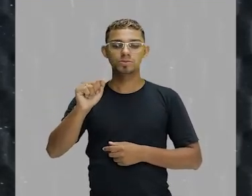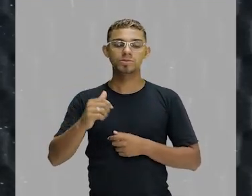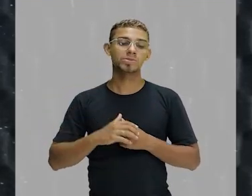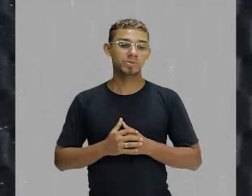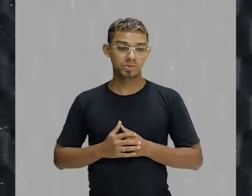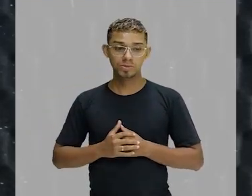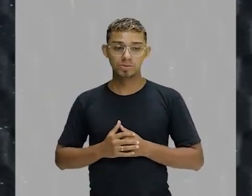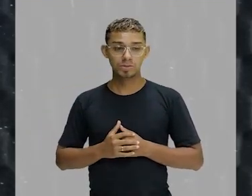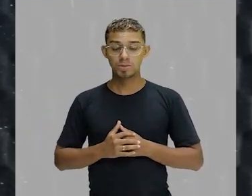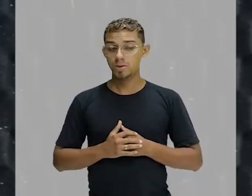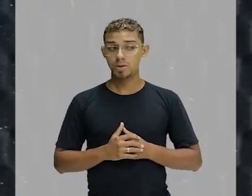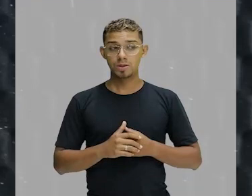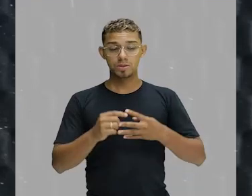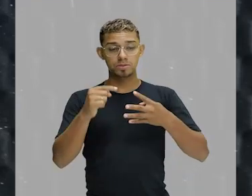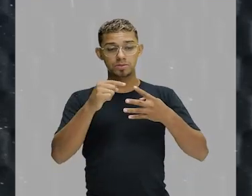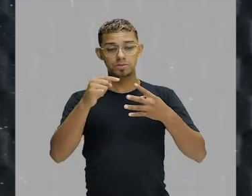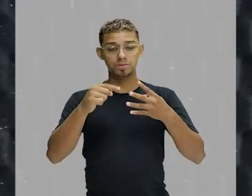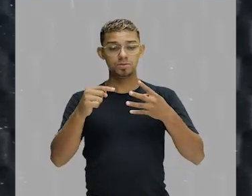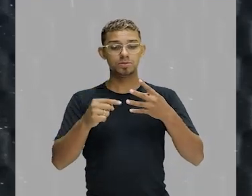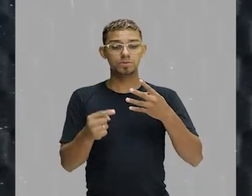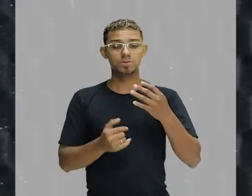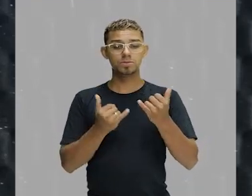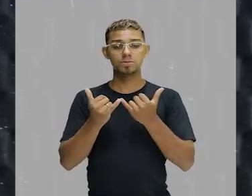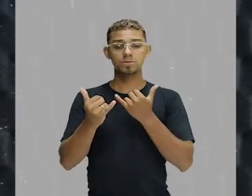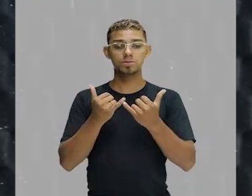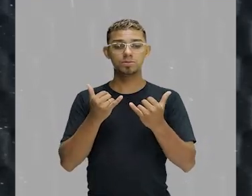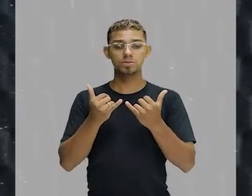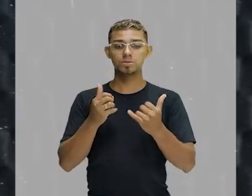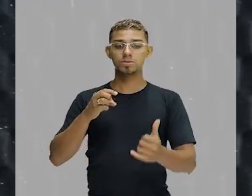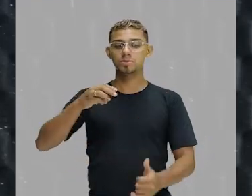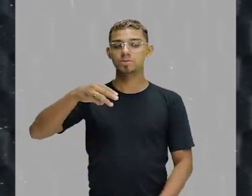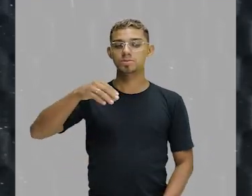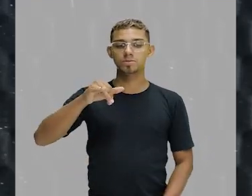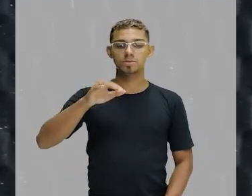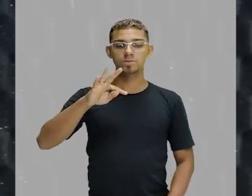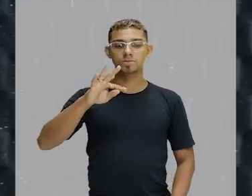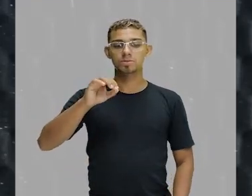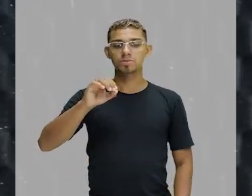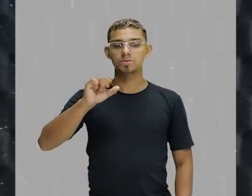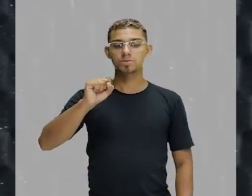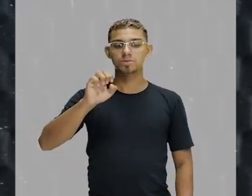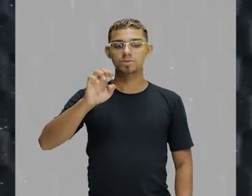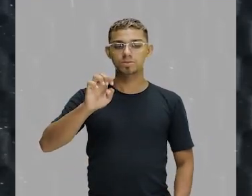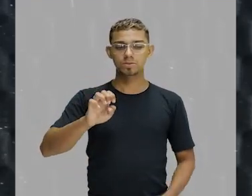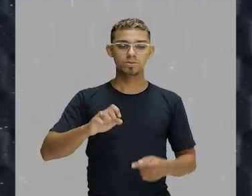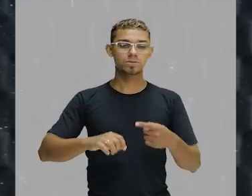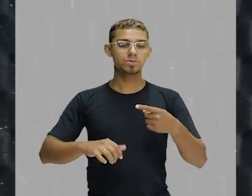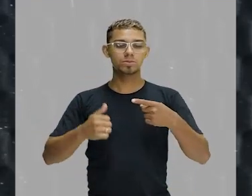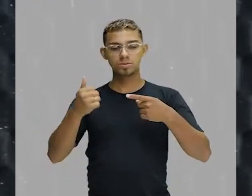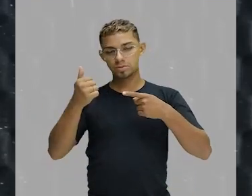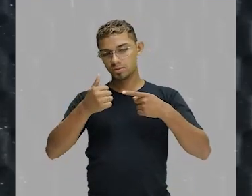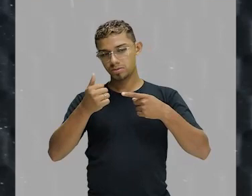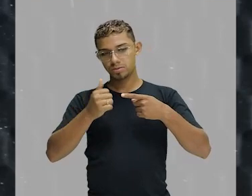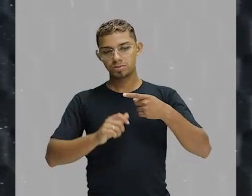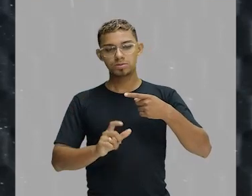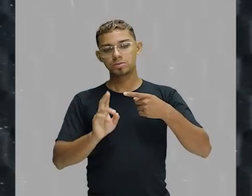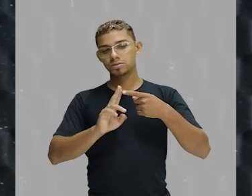divisões são semelhantes ao que acontece na mitose. Então, aqui, eu vou ter a primeira